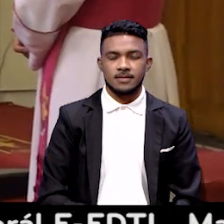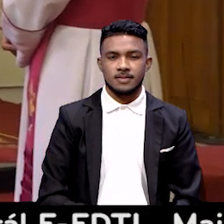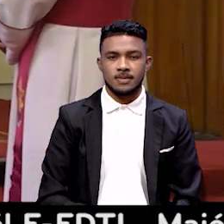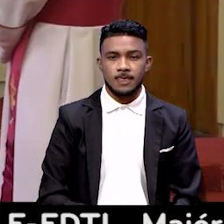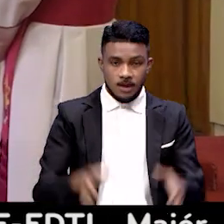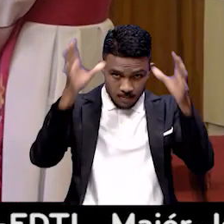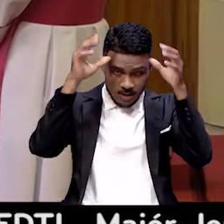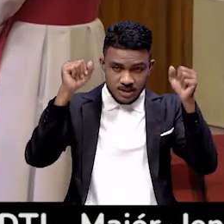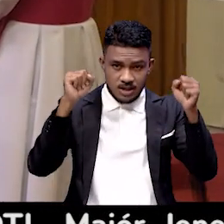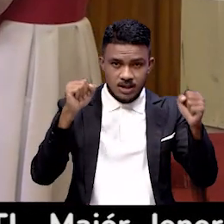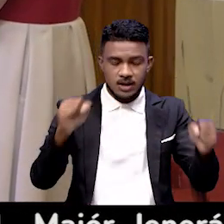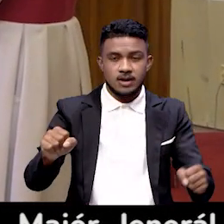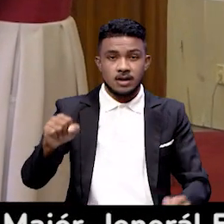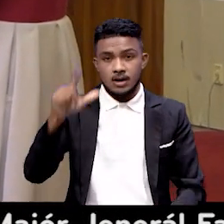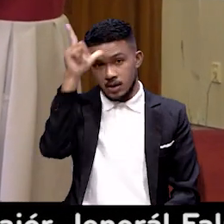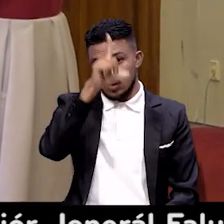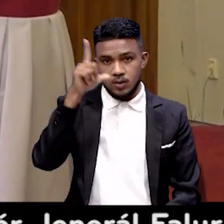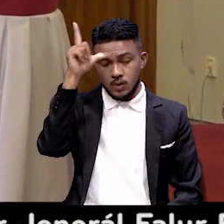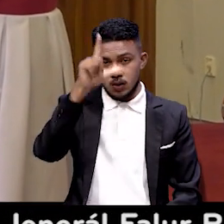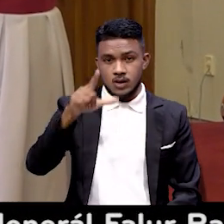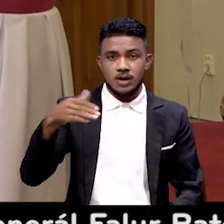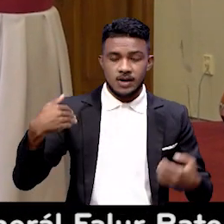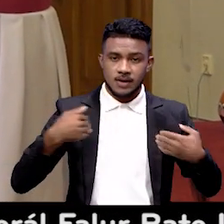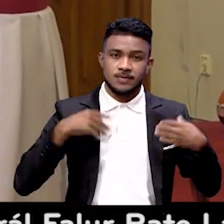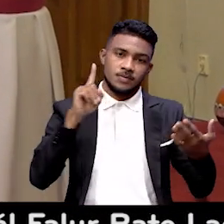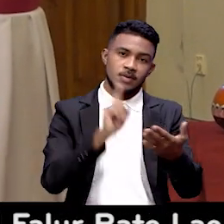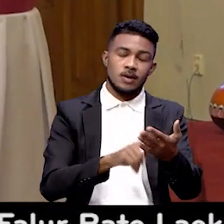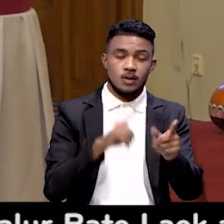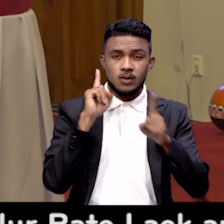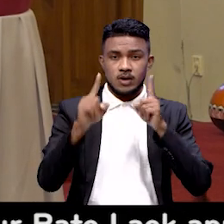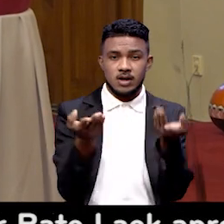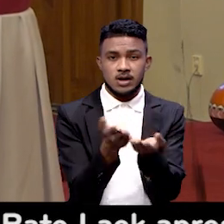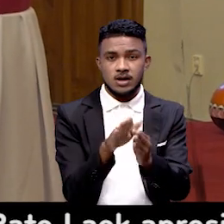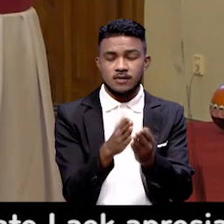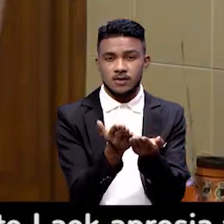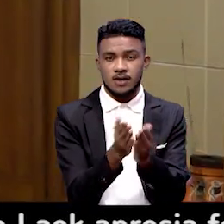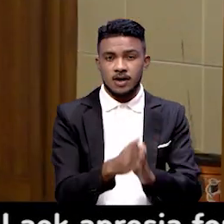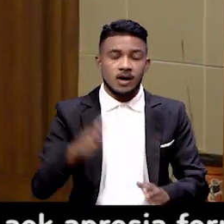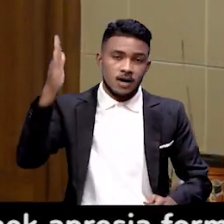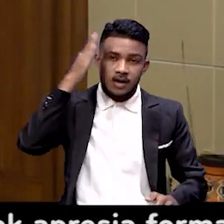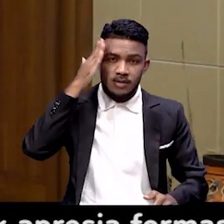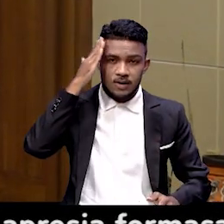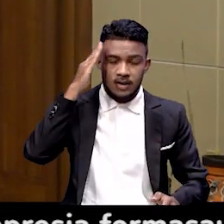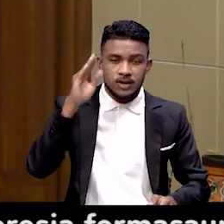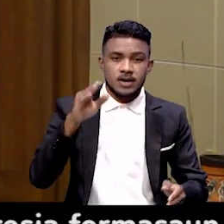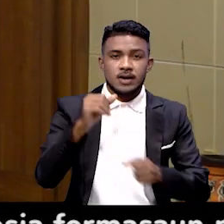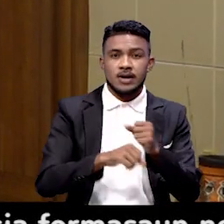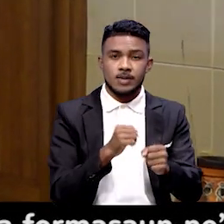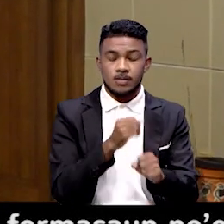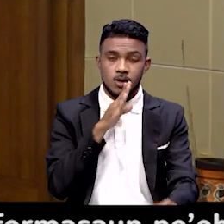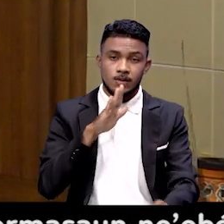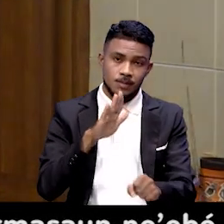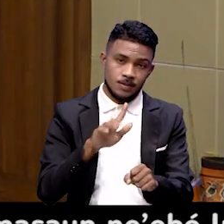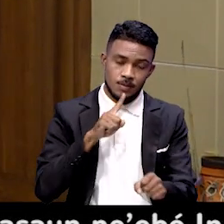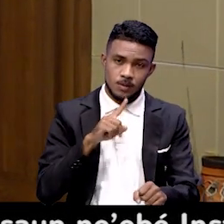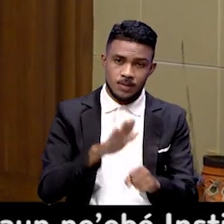Presidente República Francisco Guterres Luolo ihani discurso hateten livro ne atu reflete compromisso sanul resing hitu nebe ni halo ba